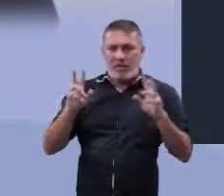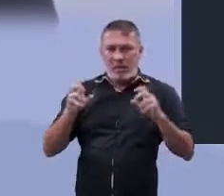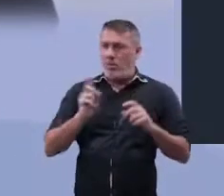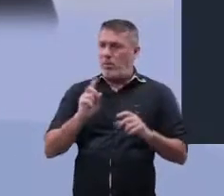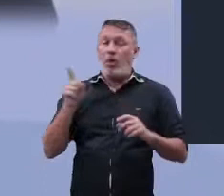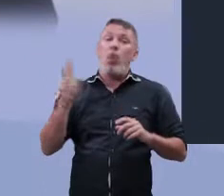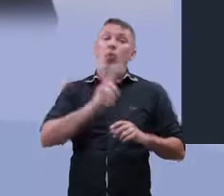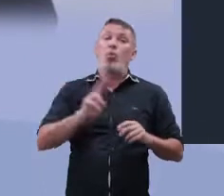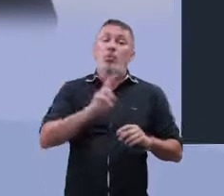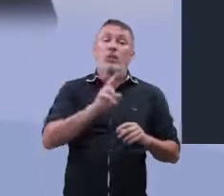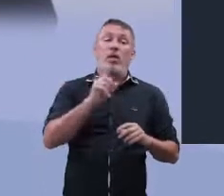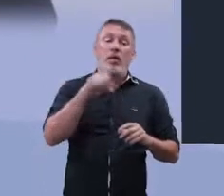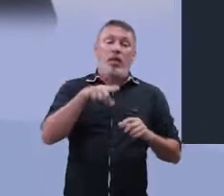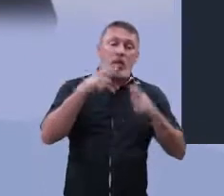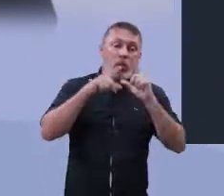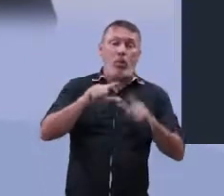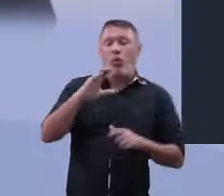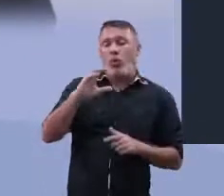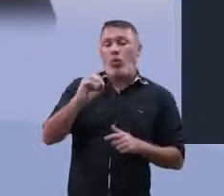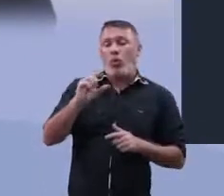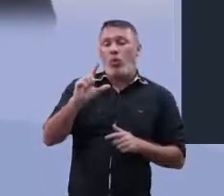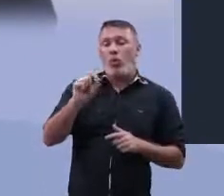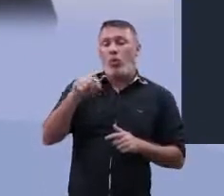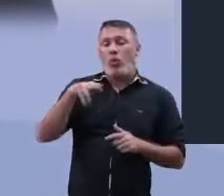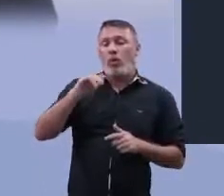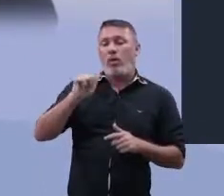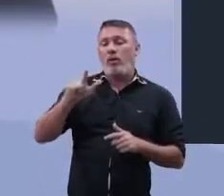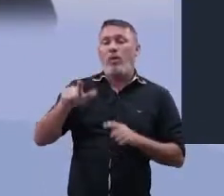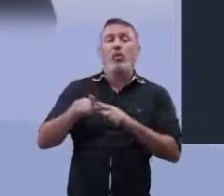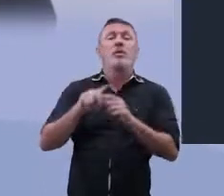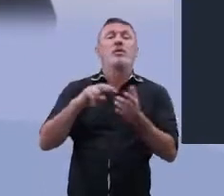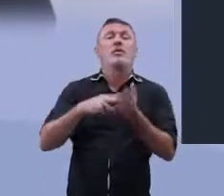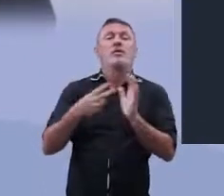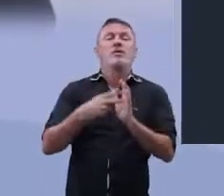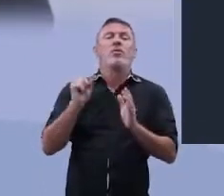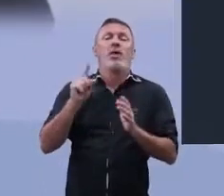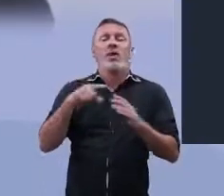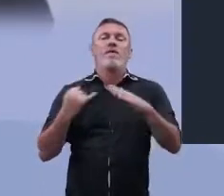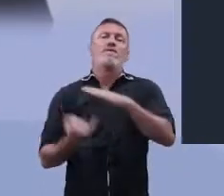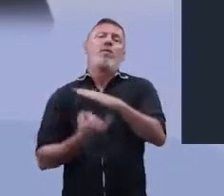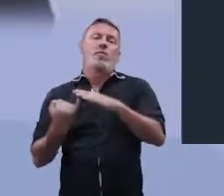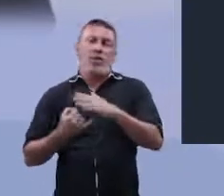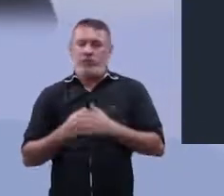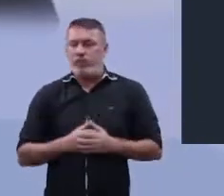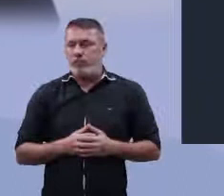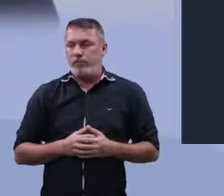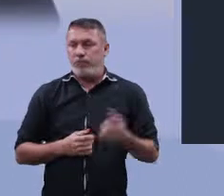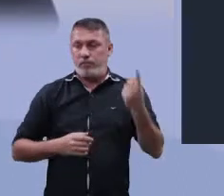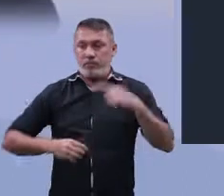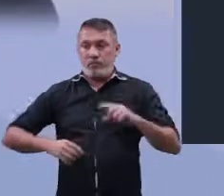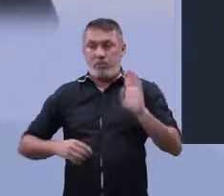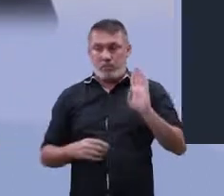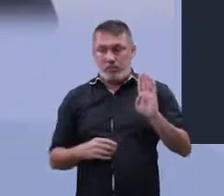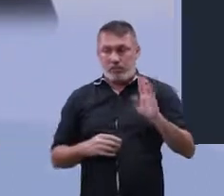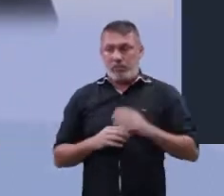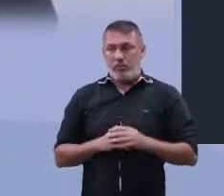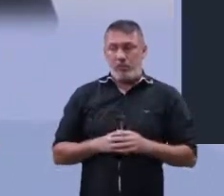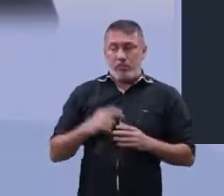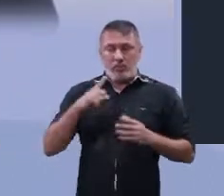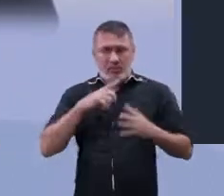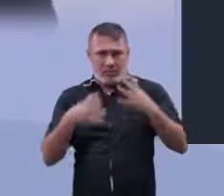vai utilizar uma linguagem coloquial, né, uma linguagem mais informal para apresentar as informações. Letra